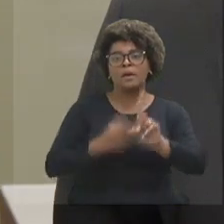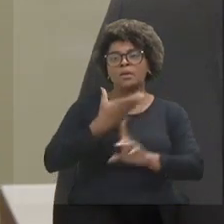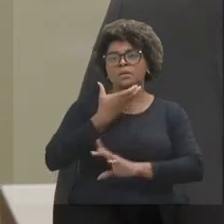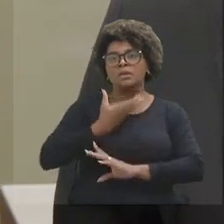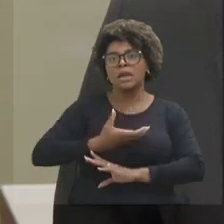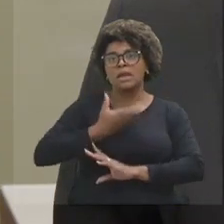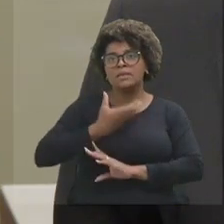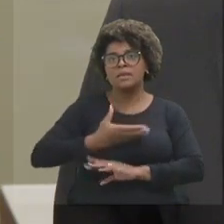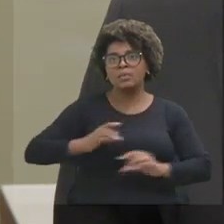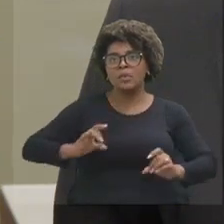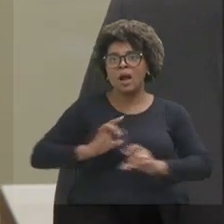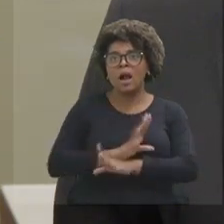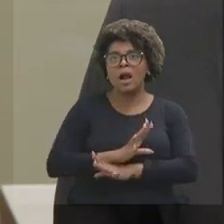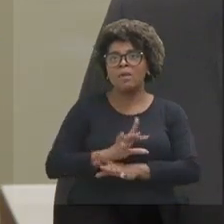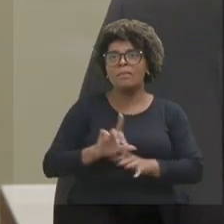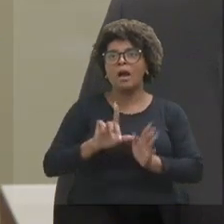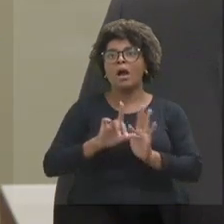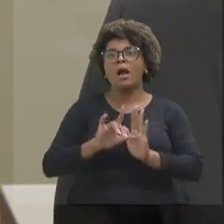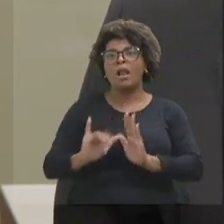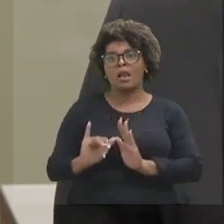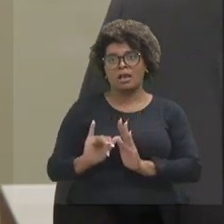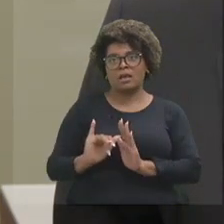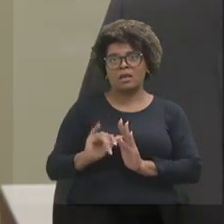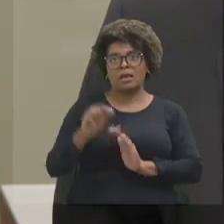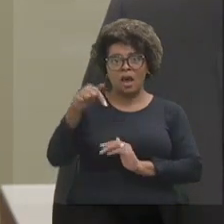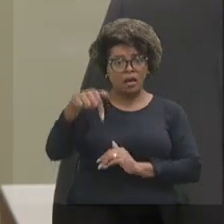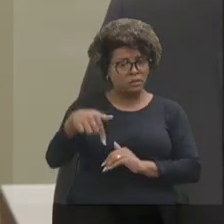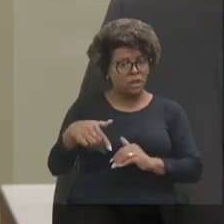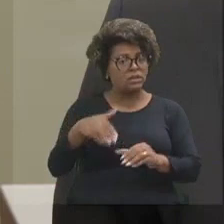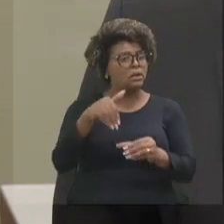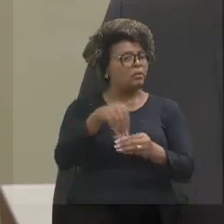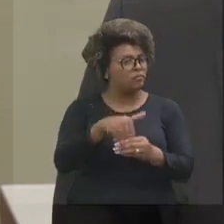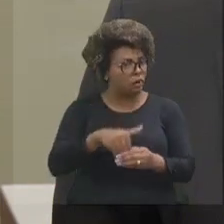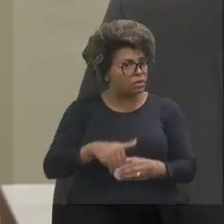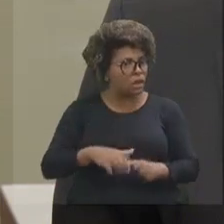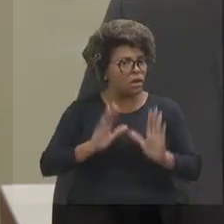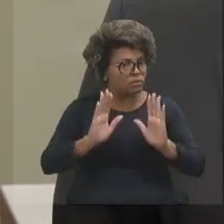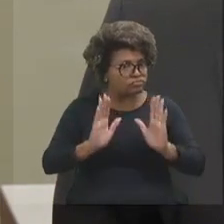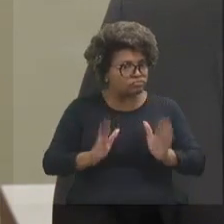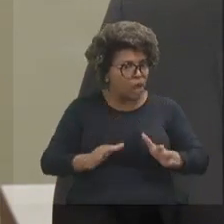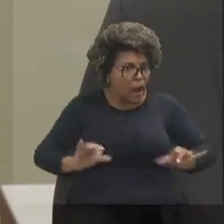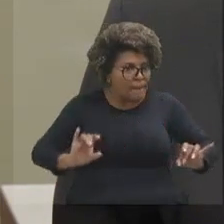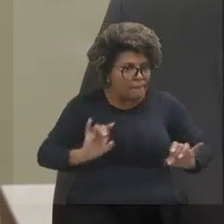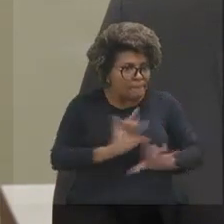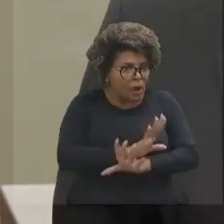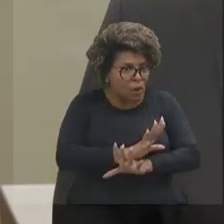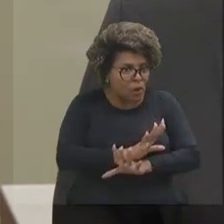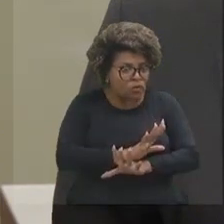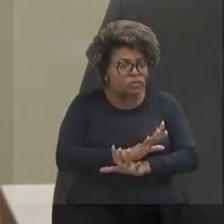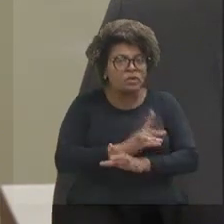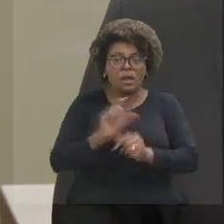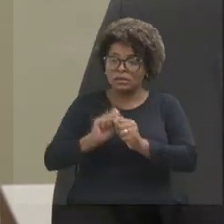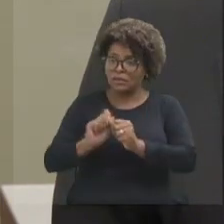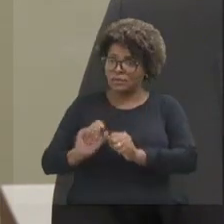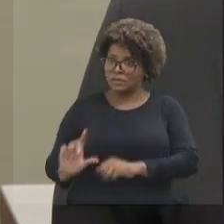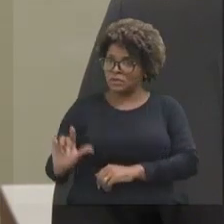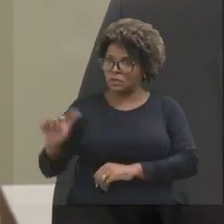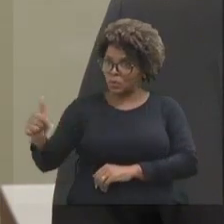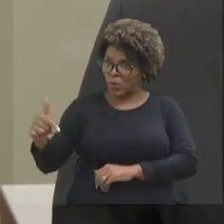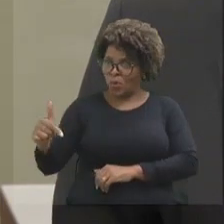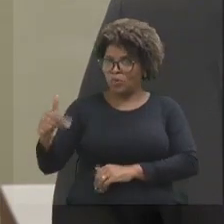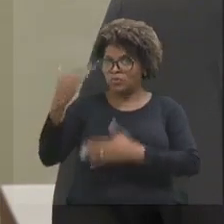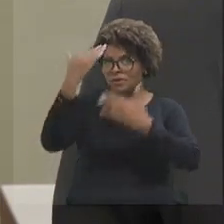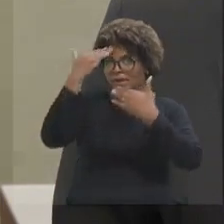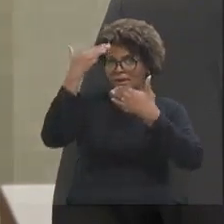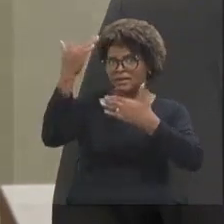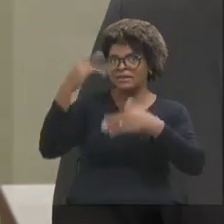a questão da Lei Então essa casa fez o seu trabalho dever de casa né tá fazendo um outro agradeço até o